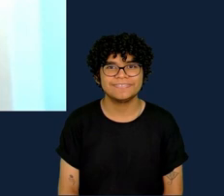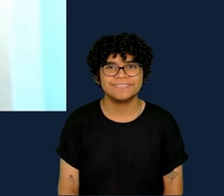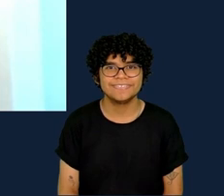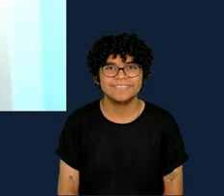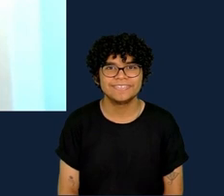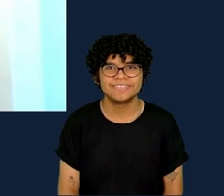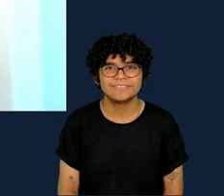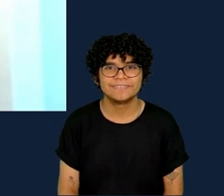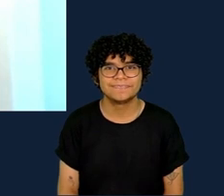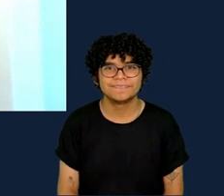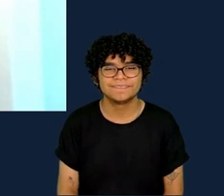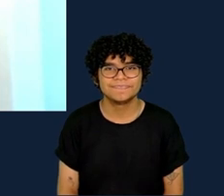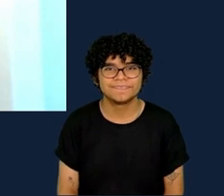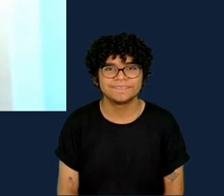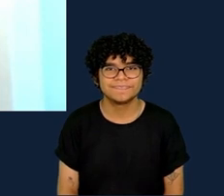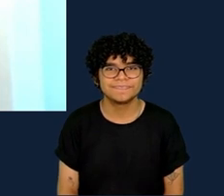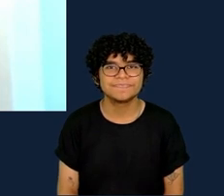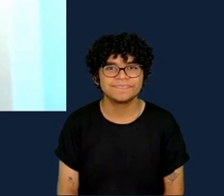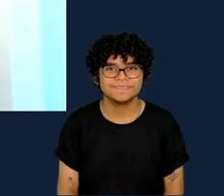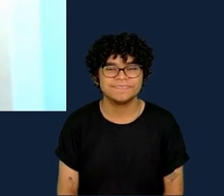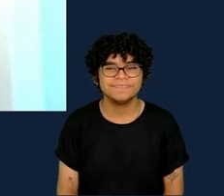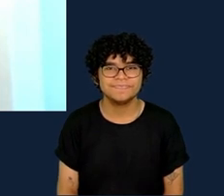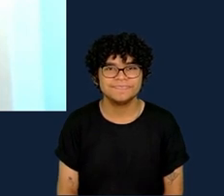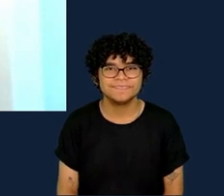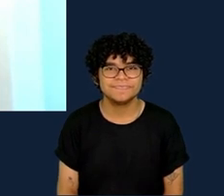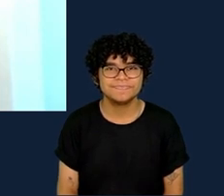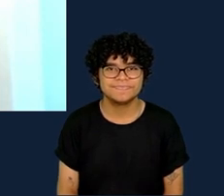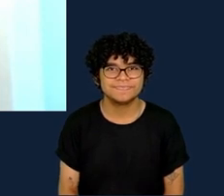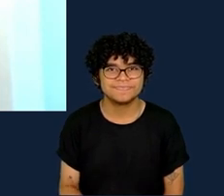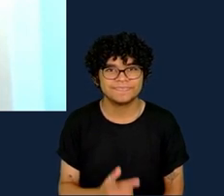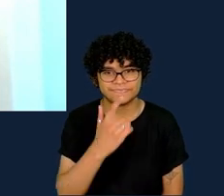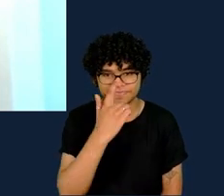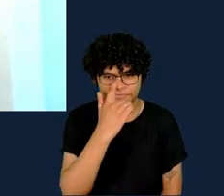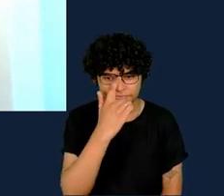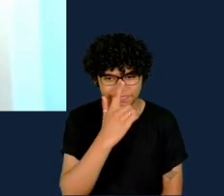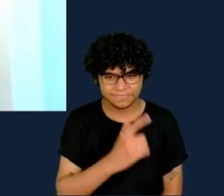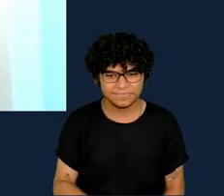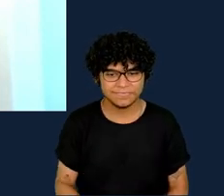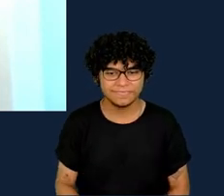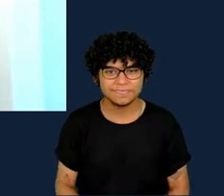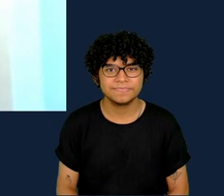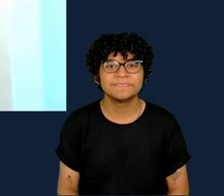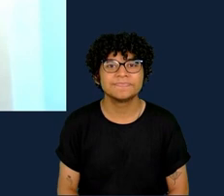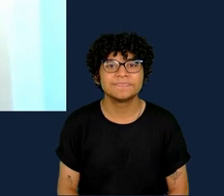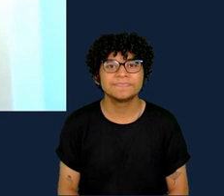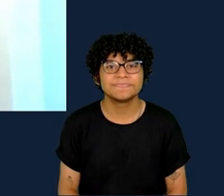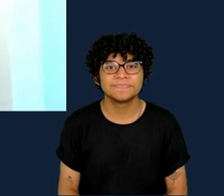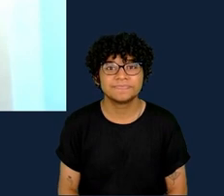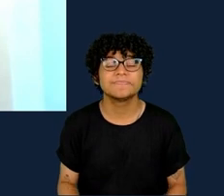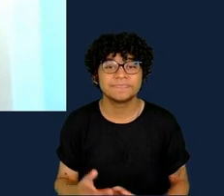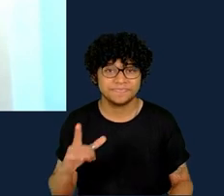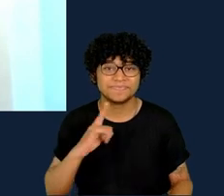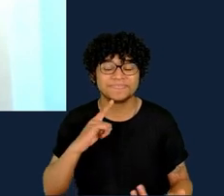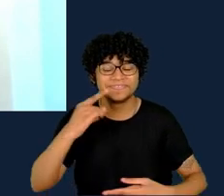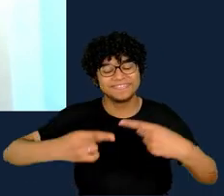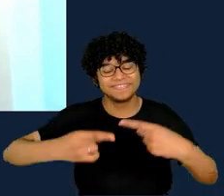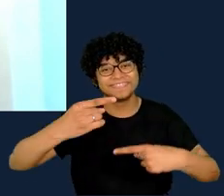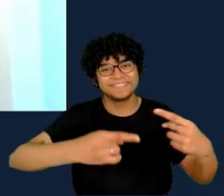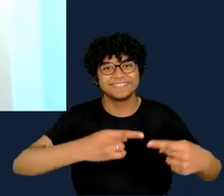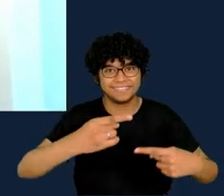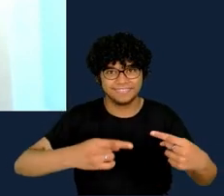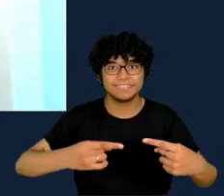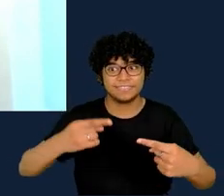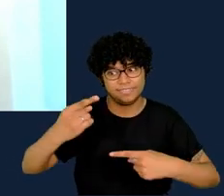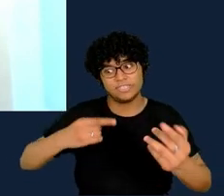Pergunta que se relaciona com isso, eu creio, tem tudo a ver com o que a gente está discutindo desde o início aqui.